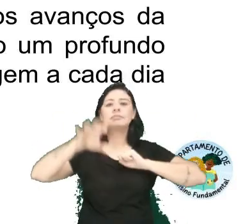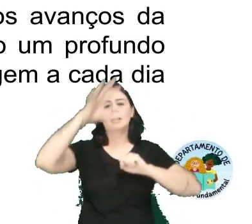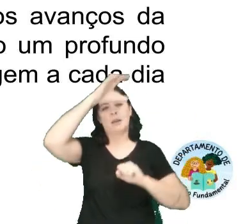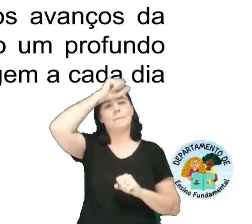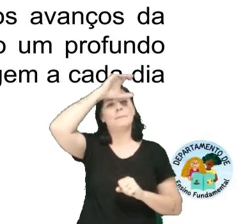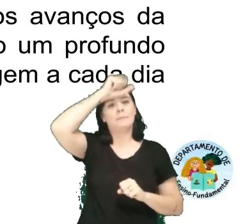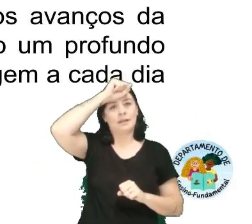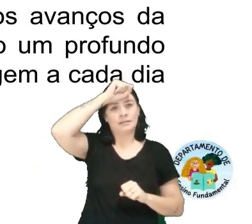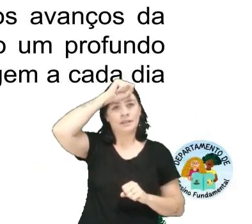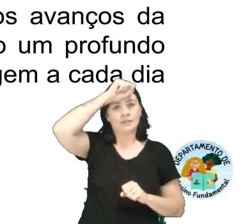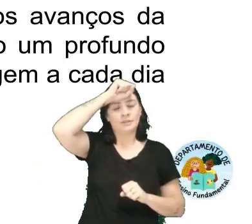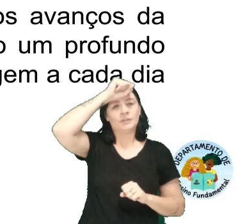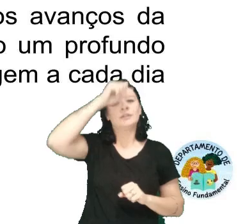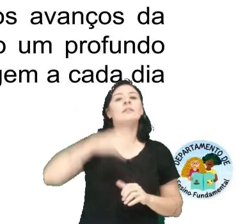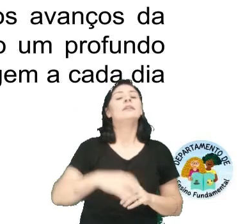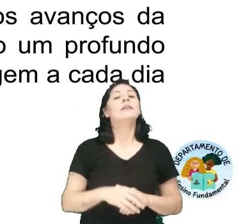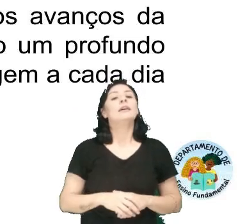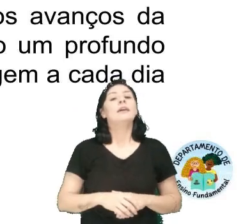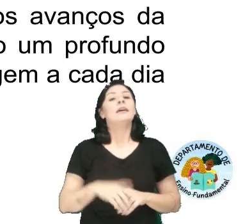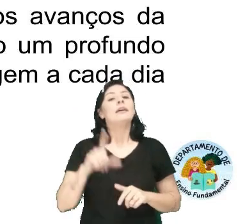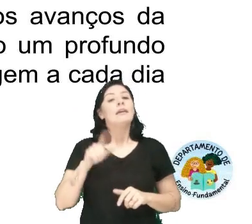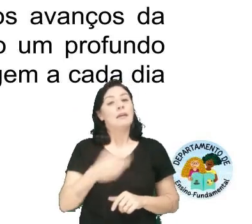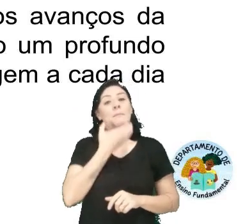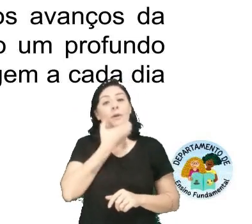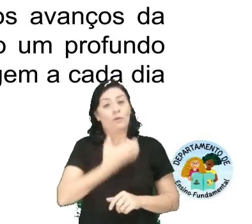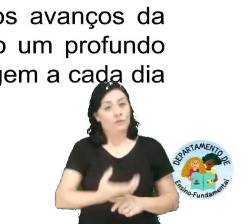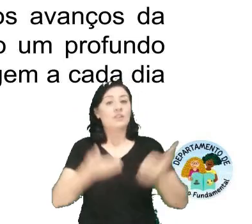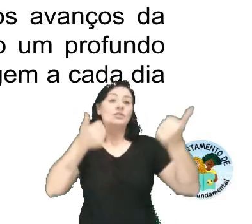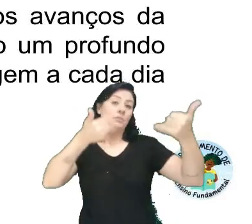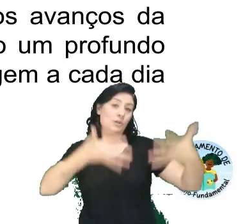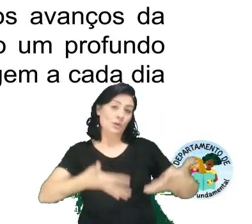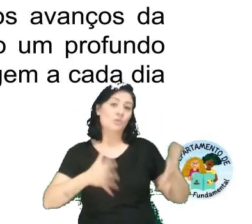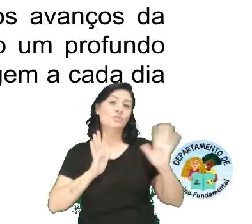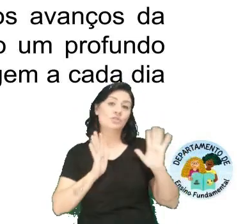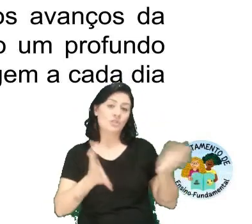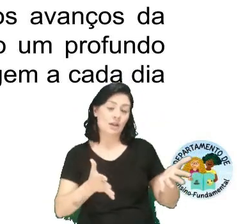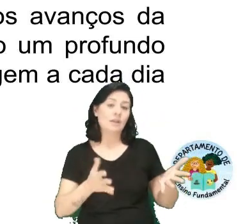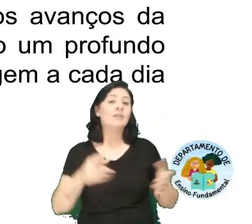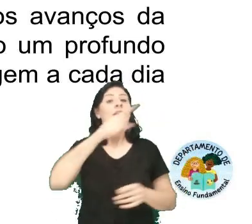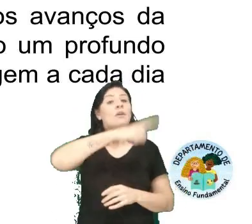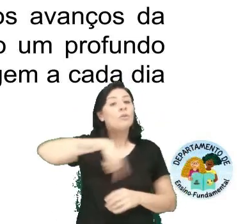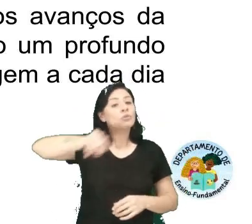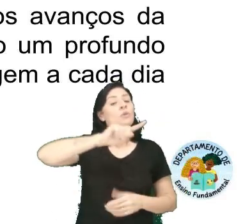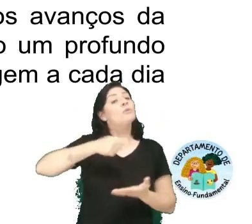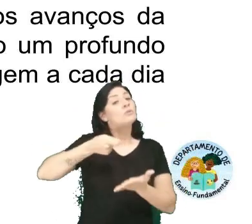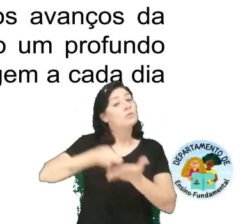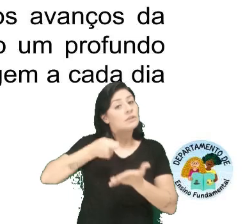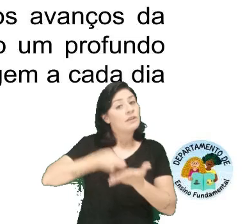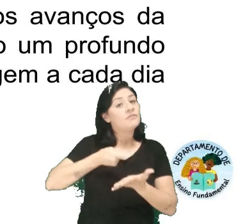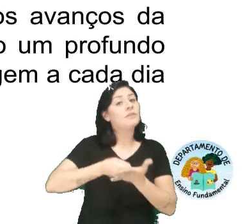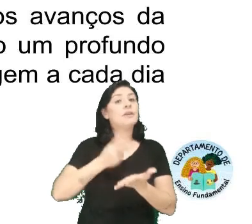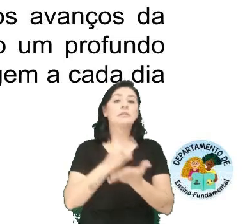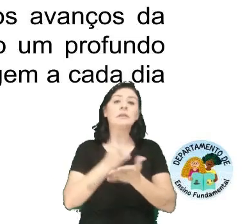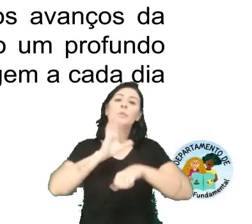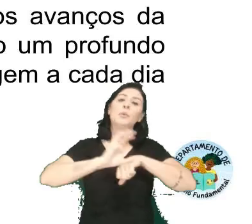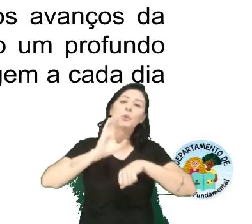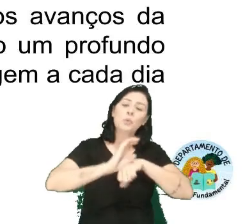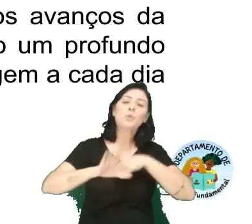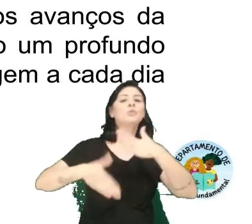Freire, né? Paulo Freire. Então, nós temos sempre o nosso dever de estar sempre mantendo a nossa